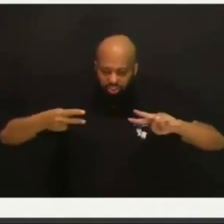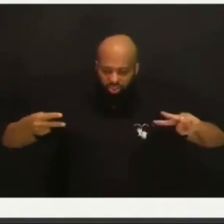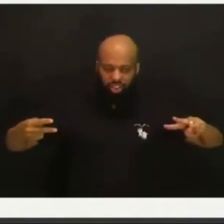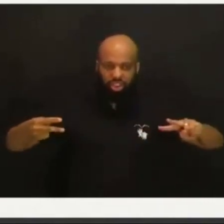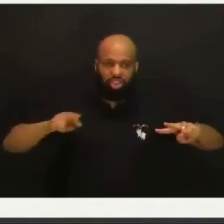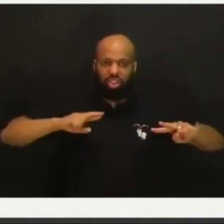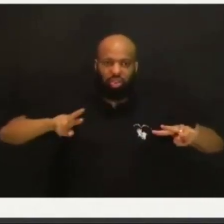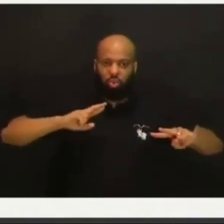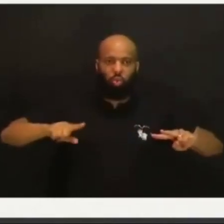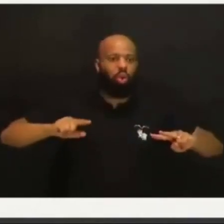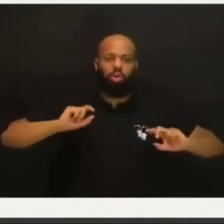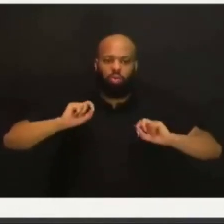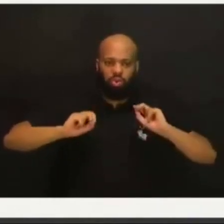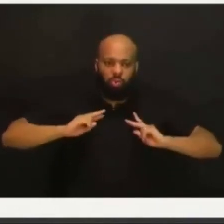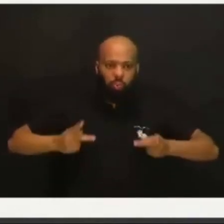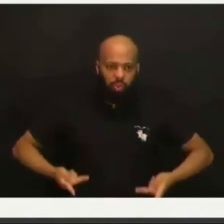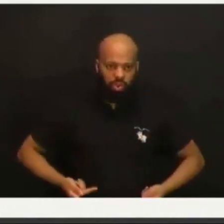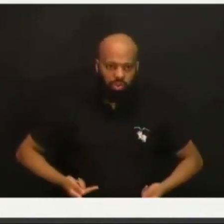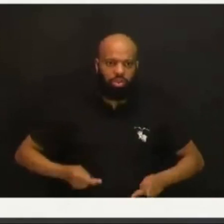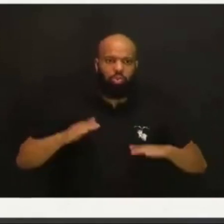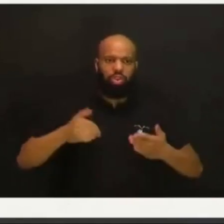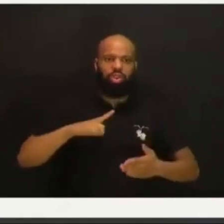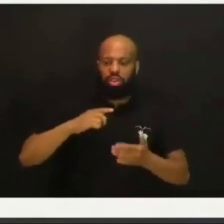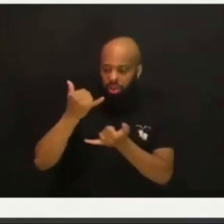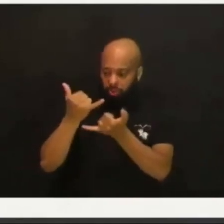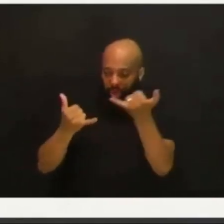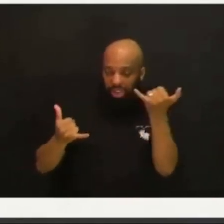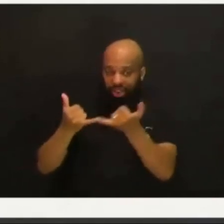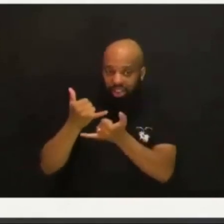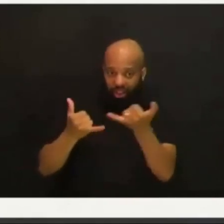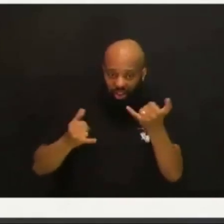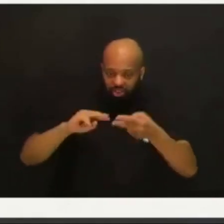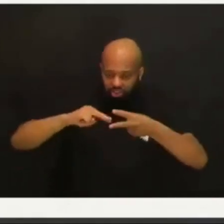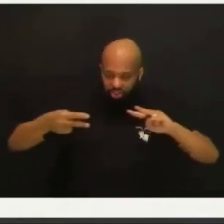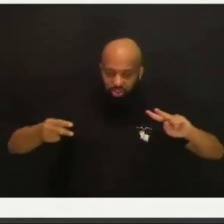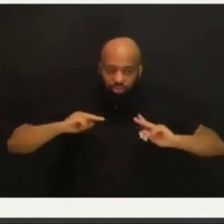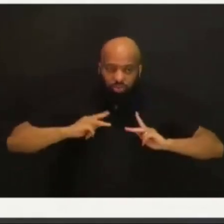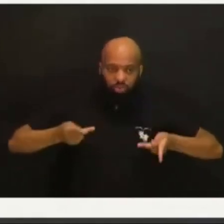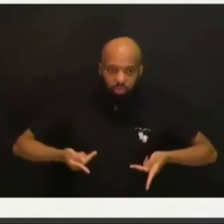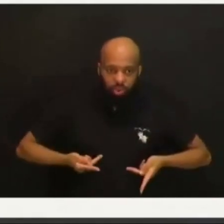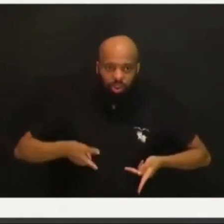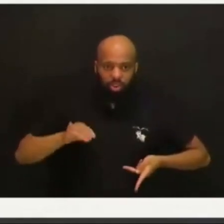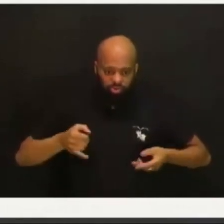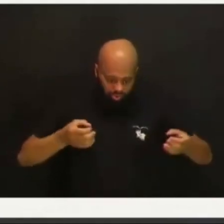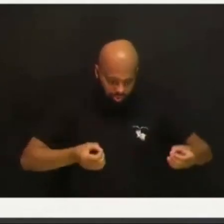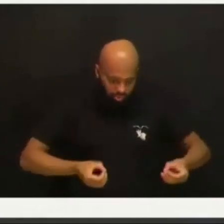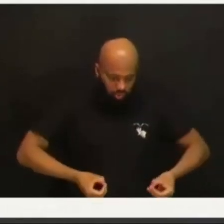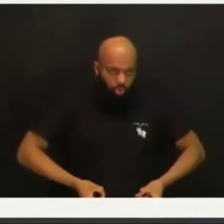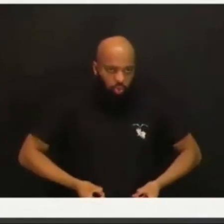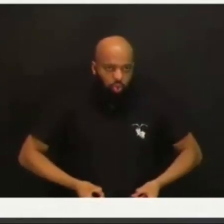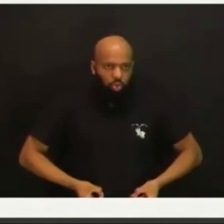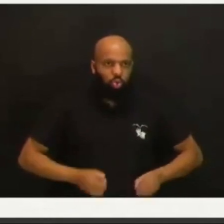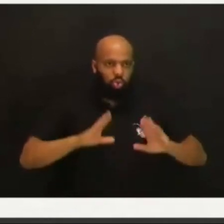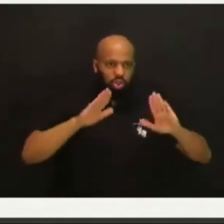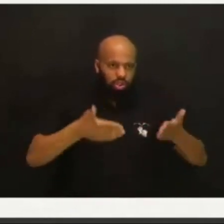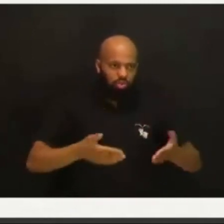ser humano com toda a sua genética. Ele tem a metade da genética humana, que vai se unir a um oócito, então, ou um